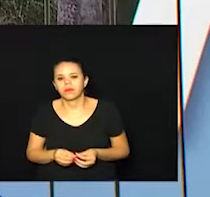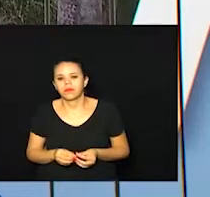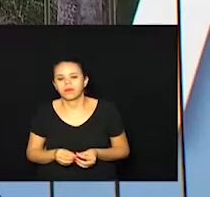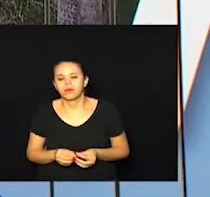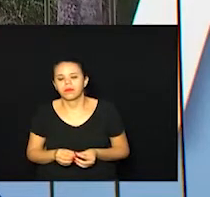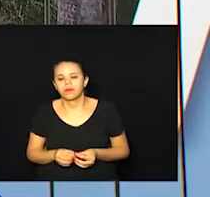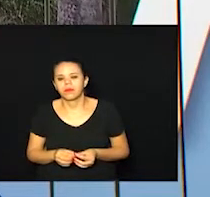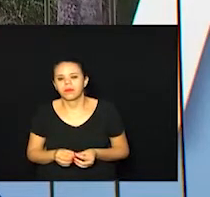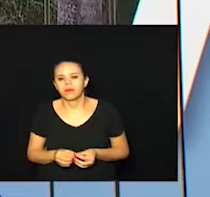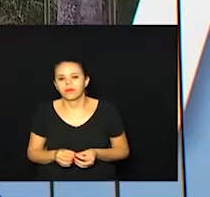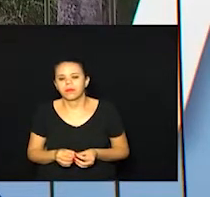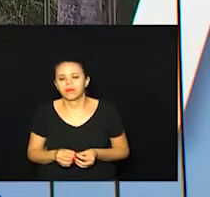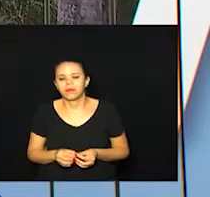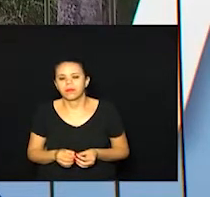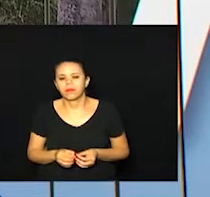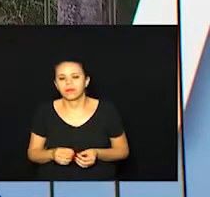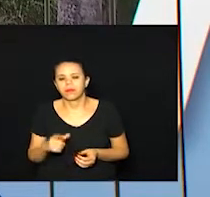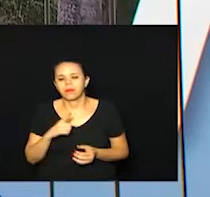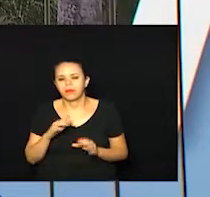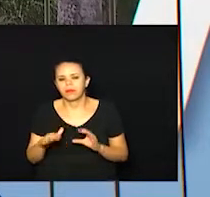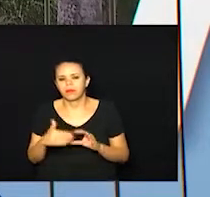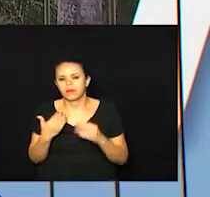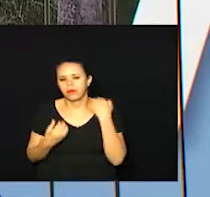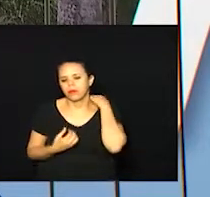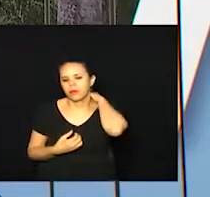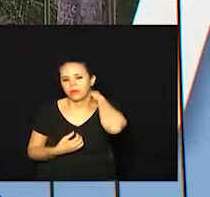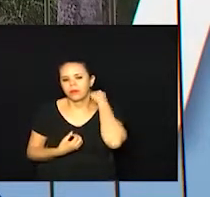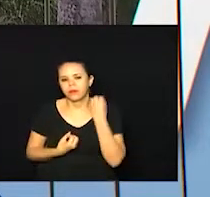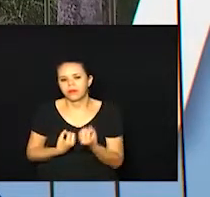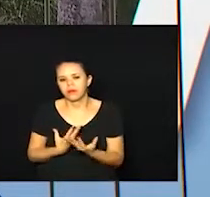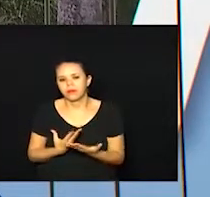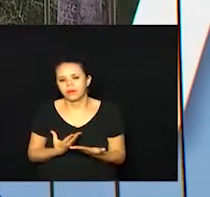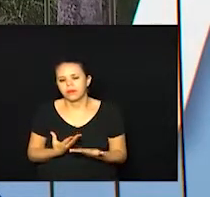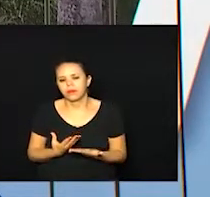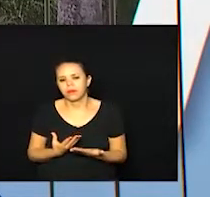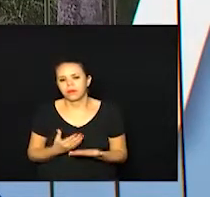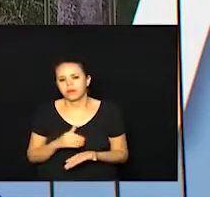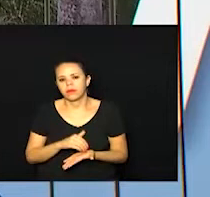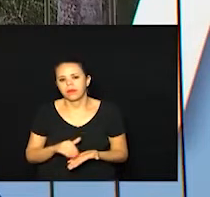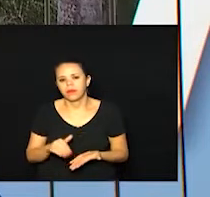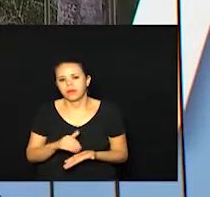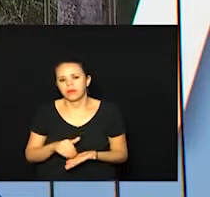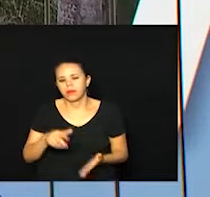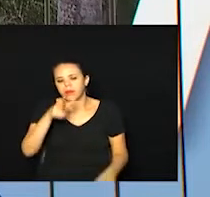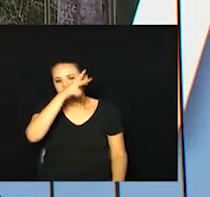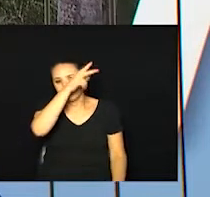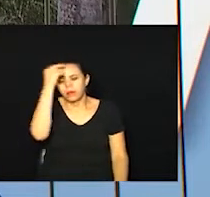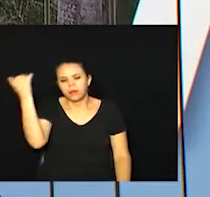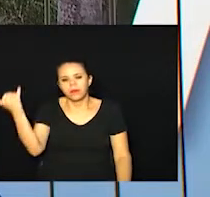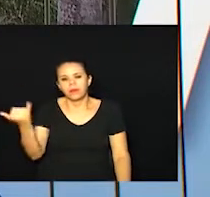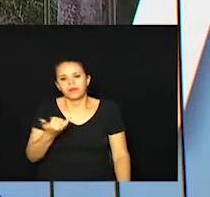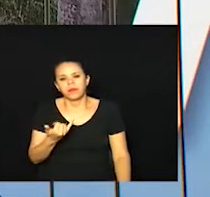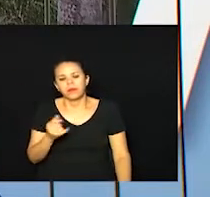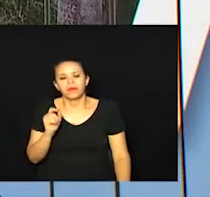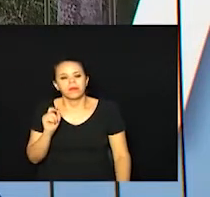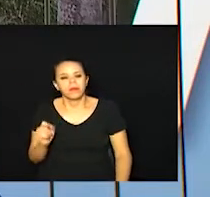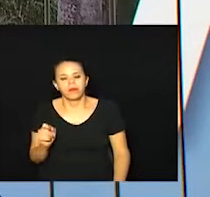outra situação, recebi a informação recente aqui do próprio gabinete do prefeito, de que